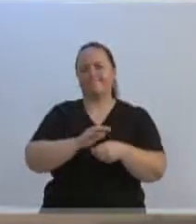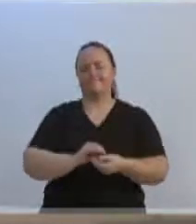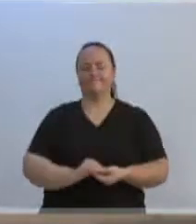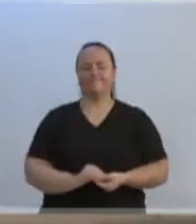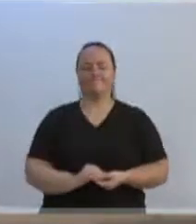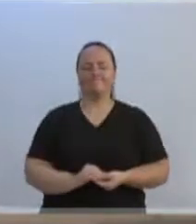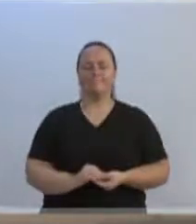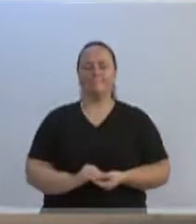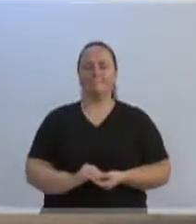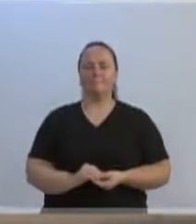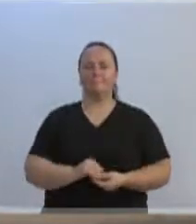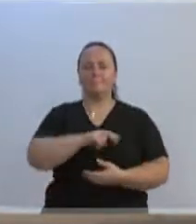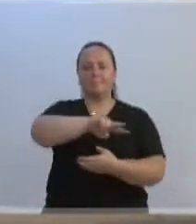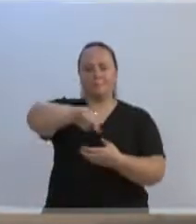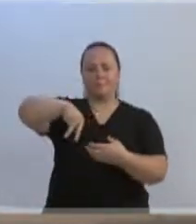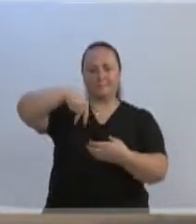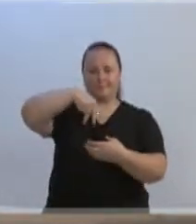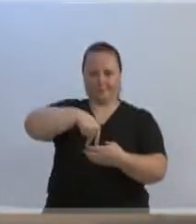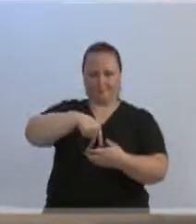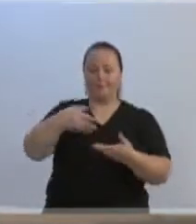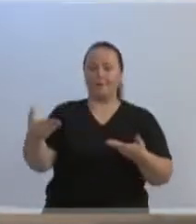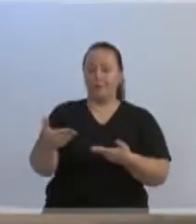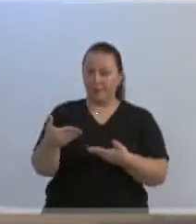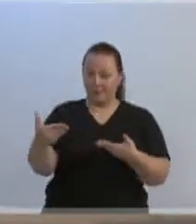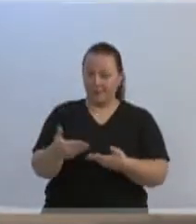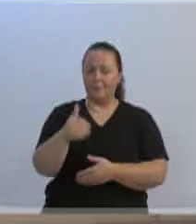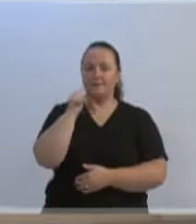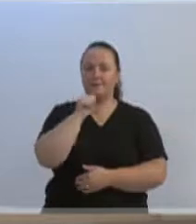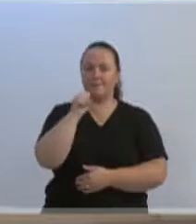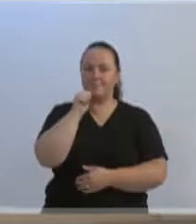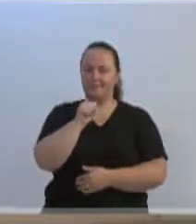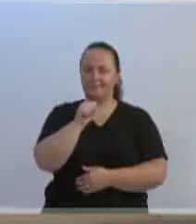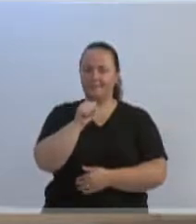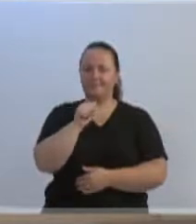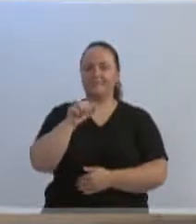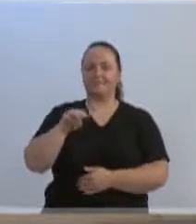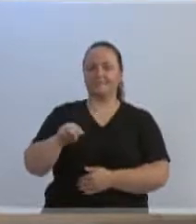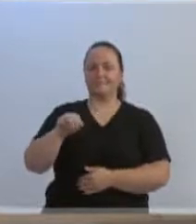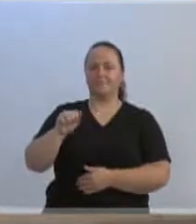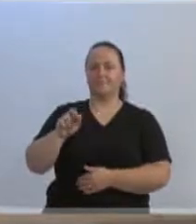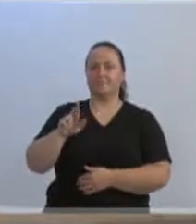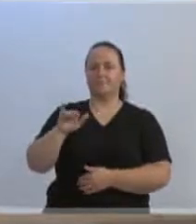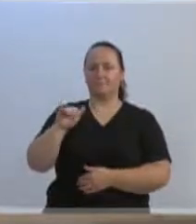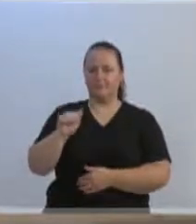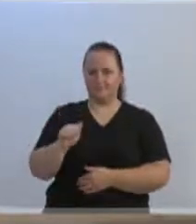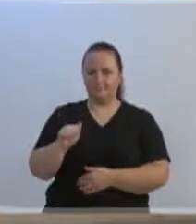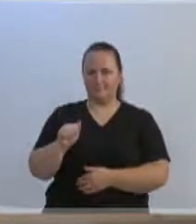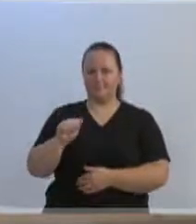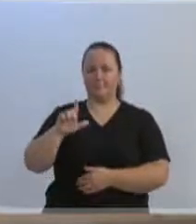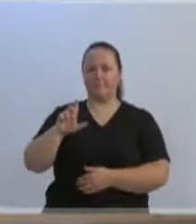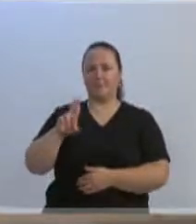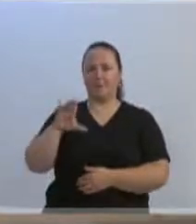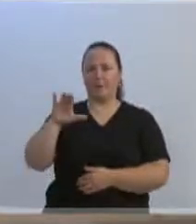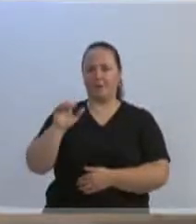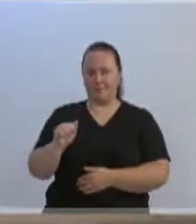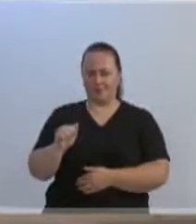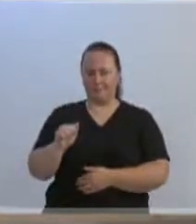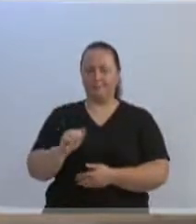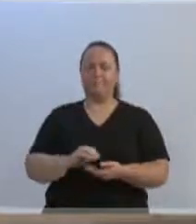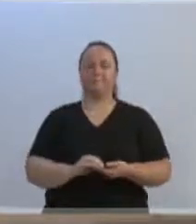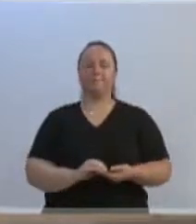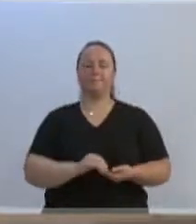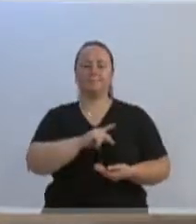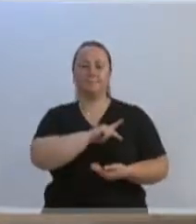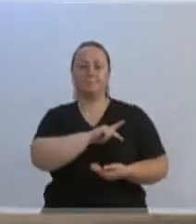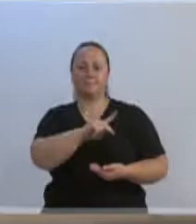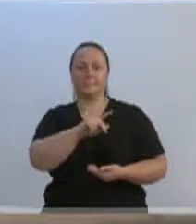convidar a tribuna livre a senhora maria do carmo luca aytan presidente da